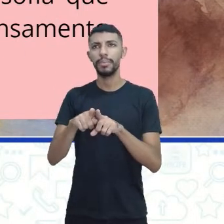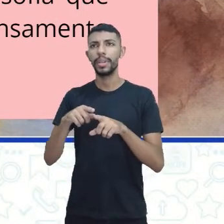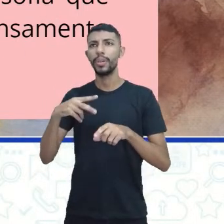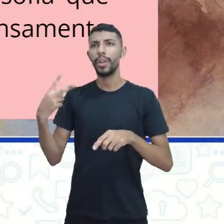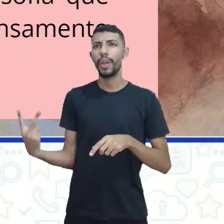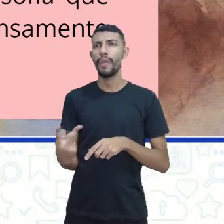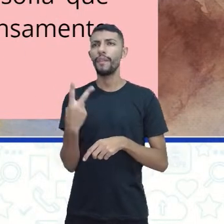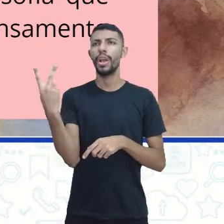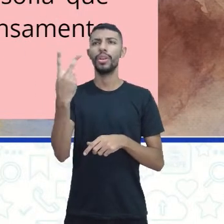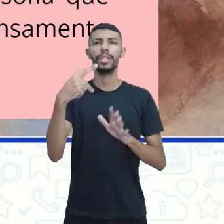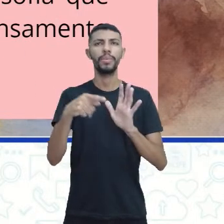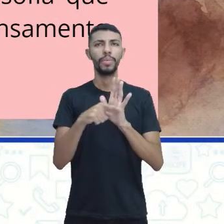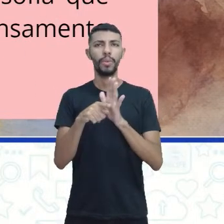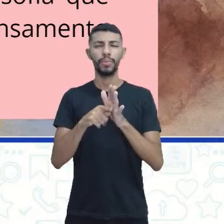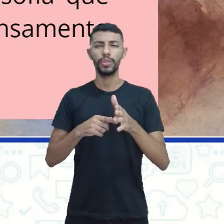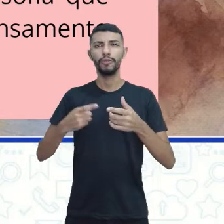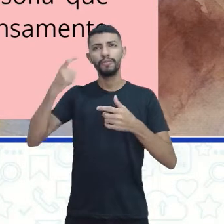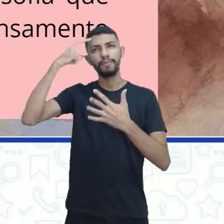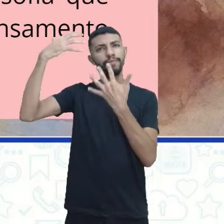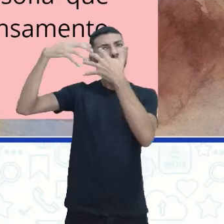um período. Então, por quê?